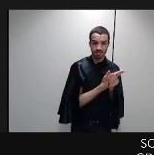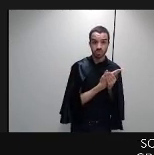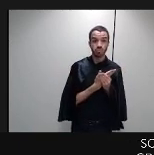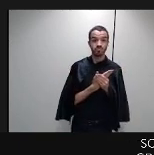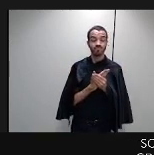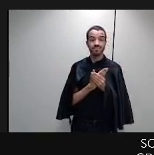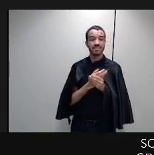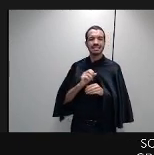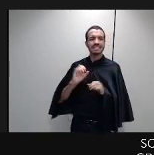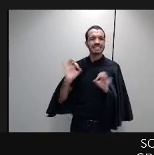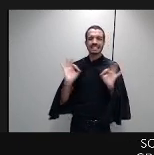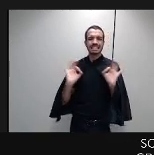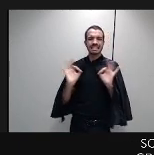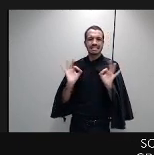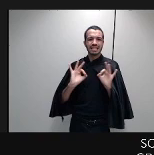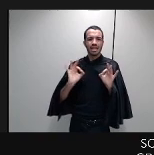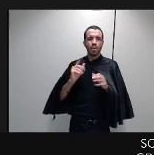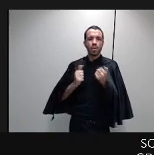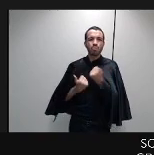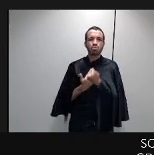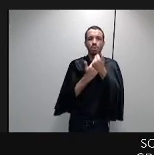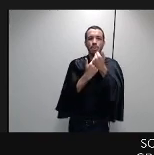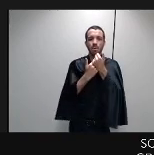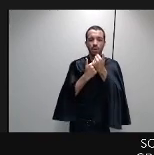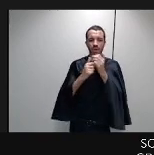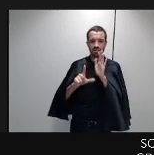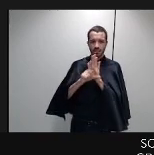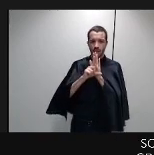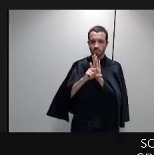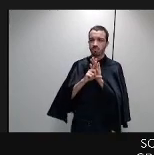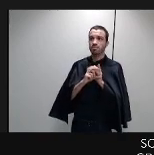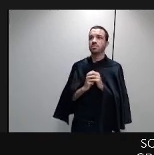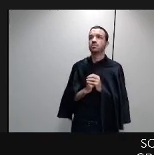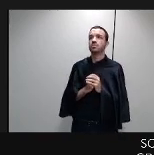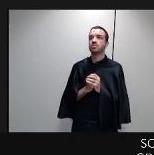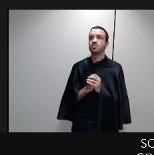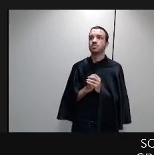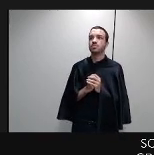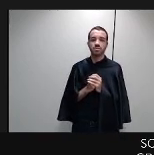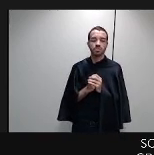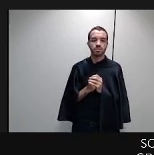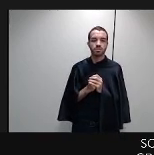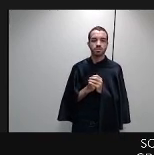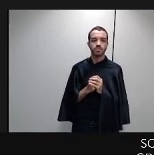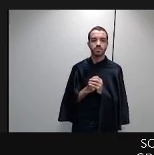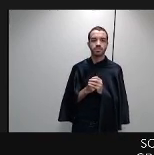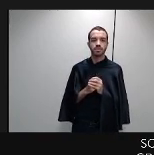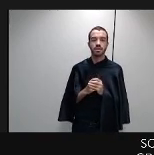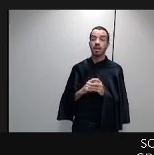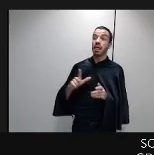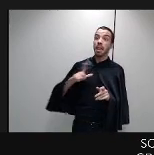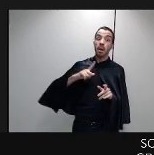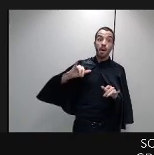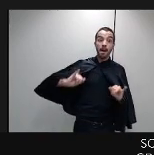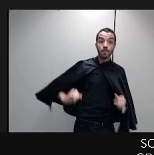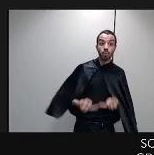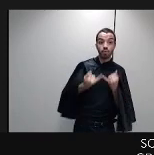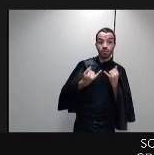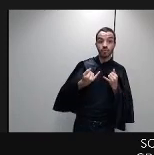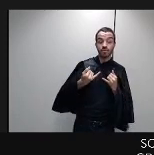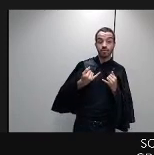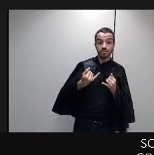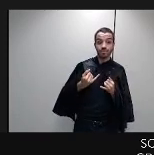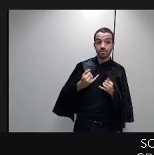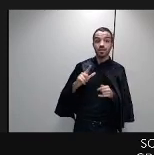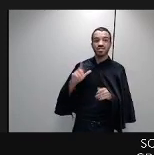para a cobrança de crédito tributário dificultando o exercício do juízo de conveniência e oportunidade já reconhecido expressamente